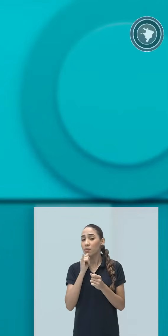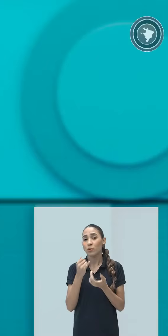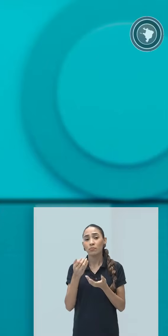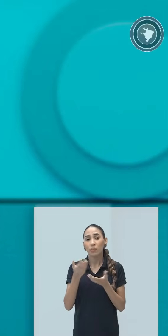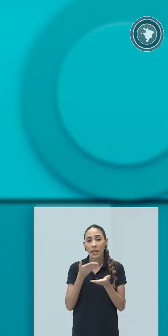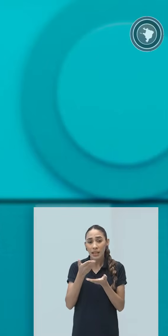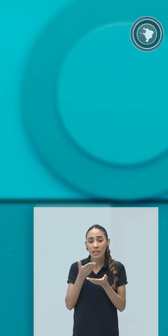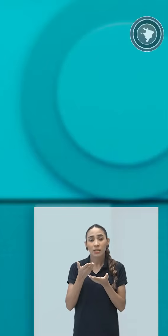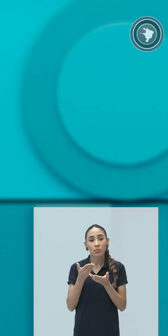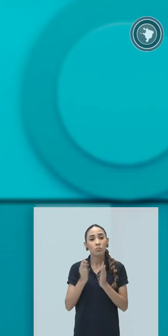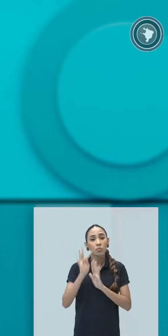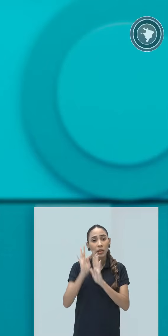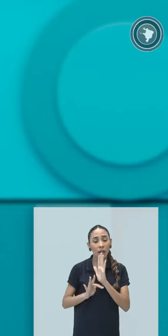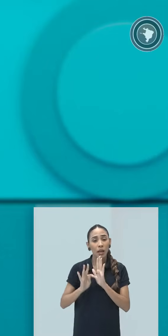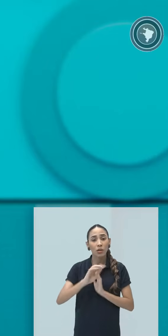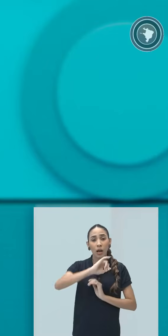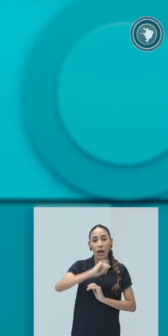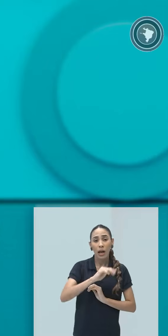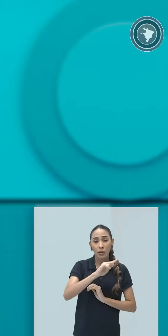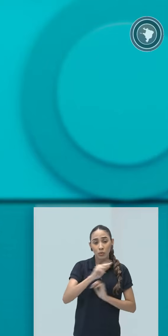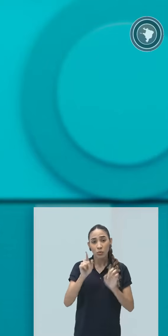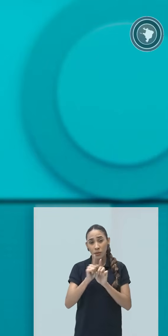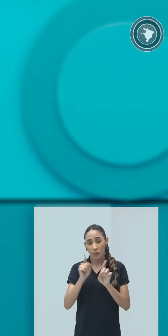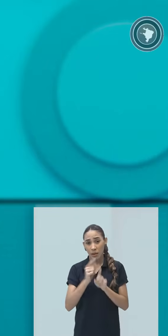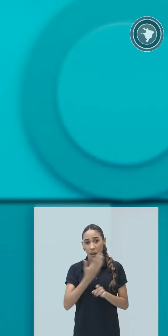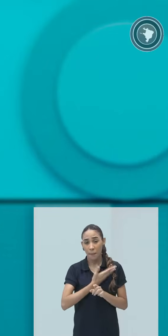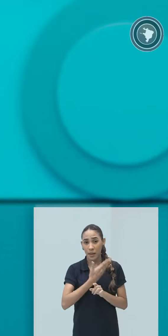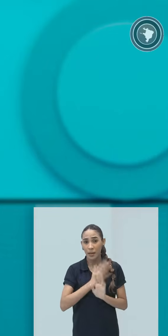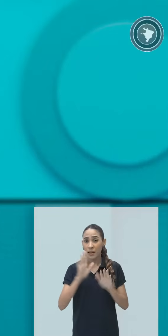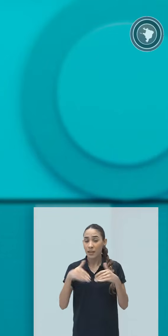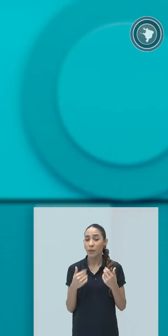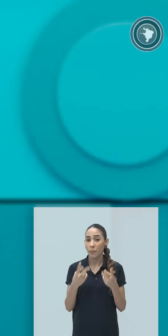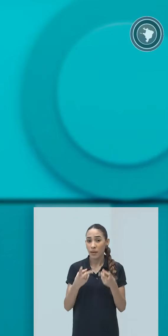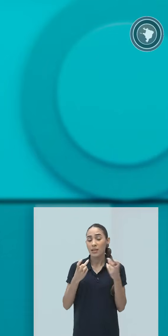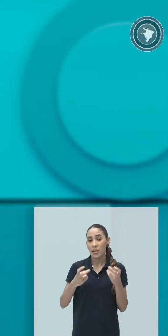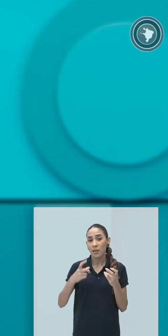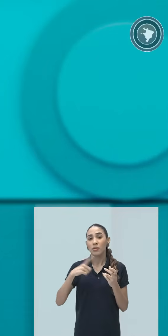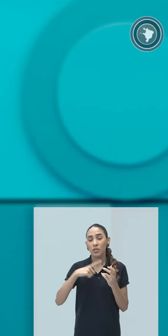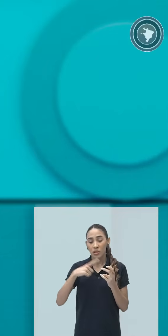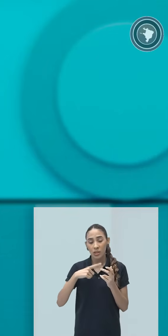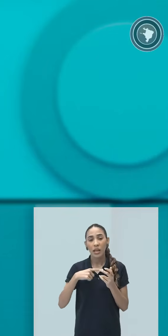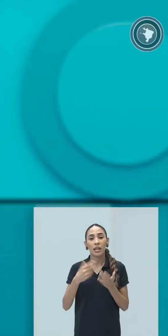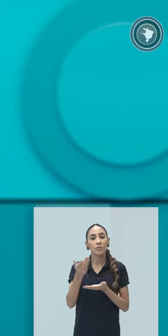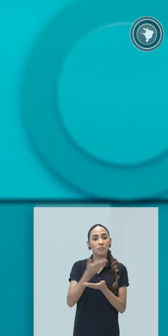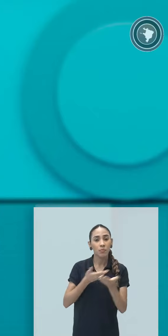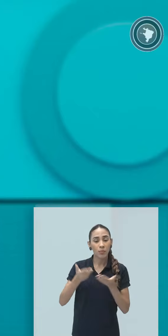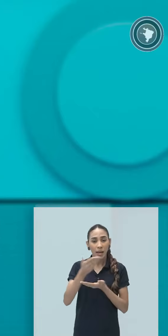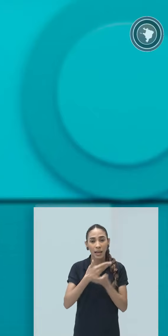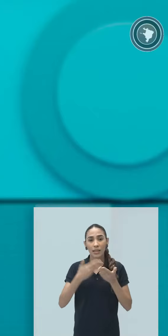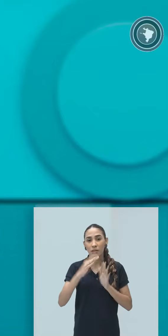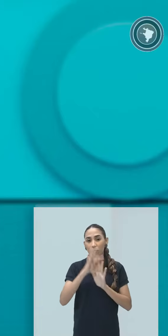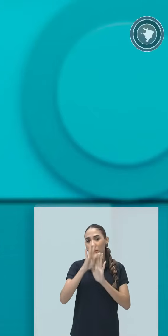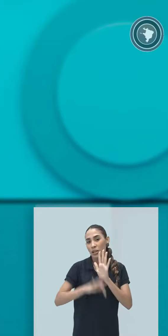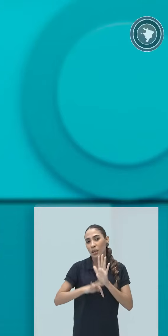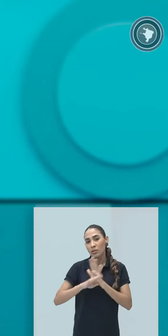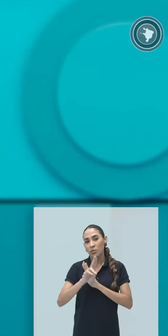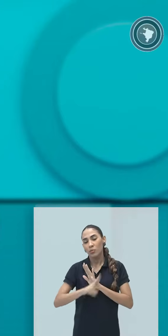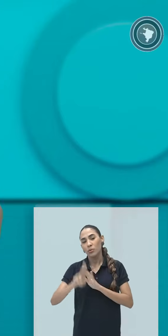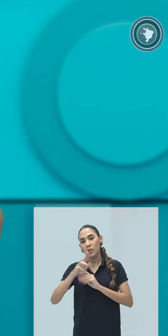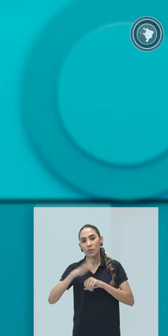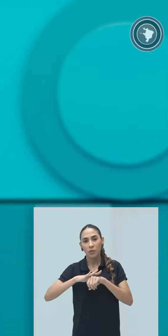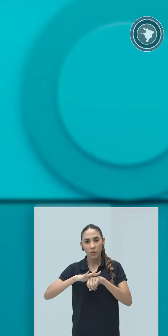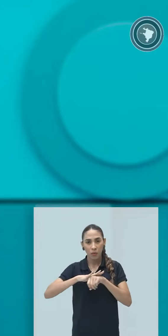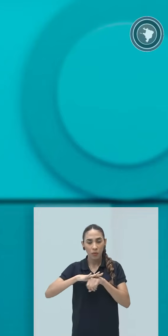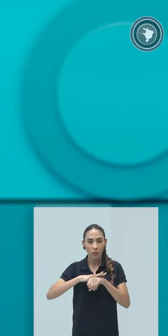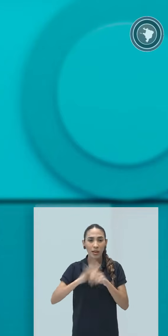Ela, a Ju, e a amiga dela. Então, percebam que ali elas estavam produzindo o texto simultaneamente por meio de uma conversa